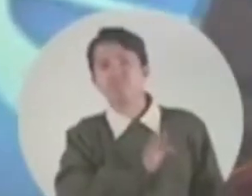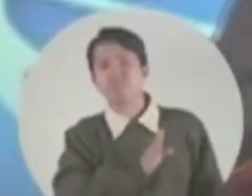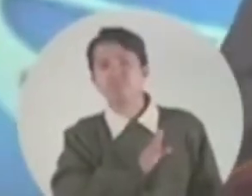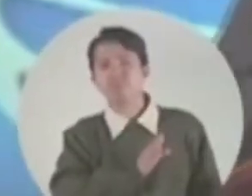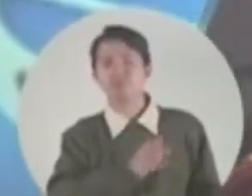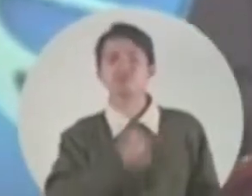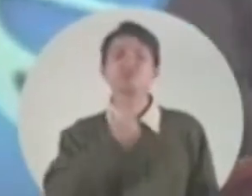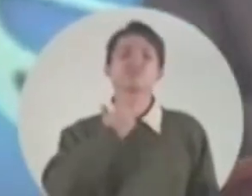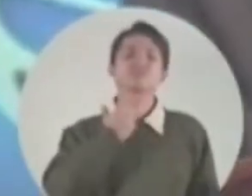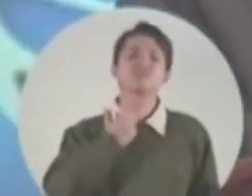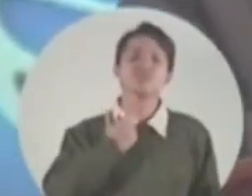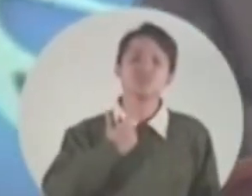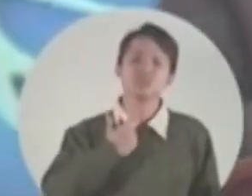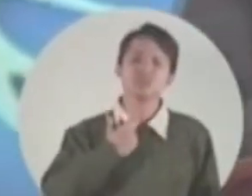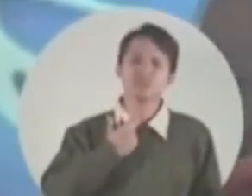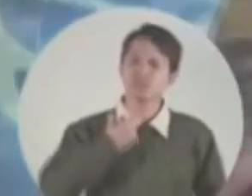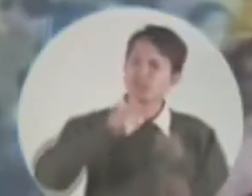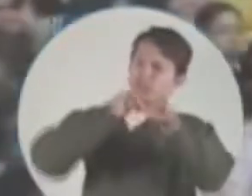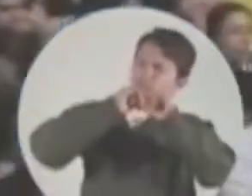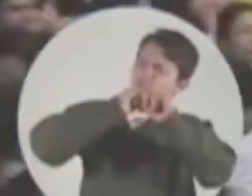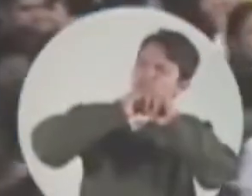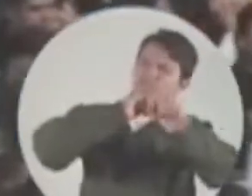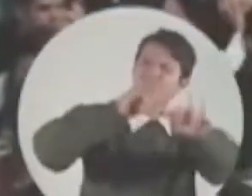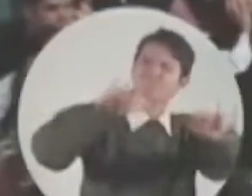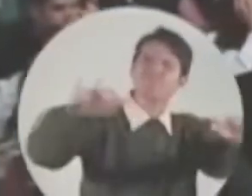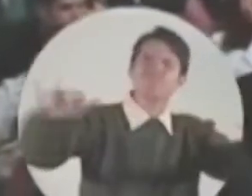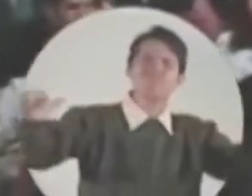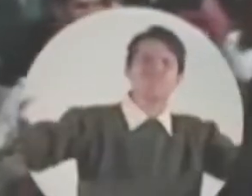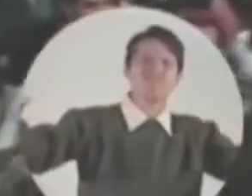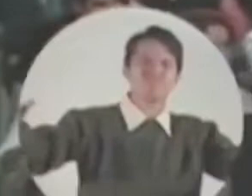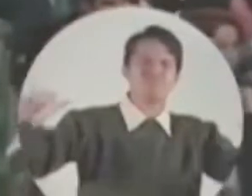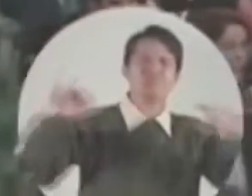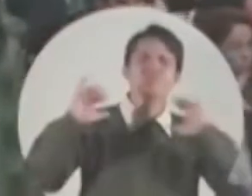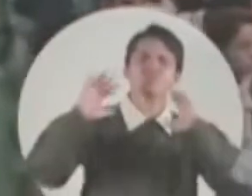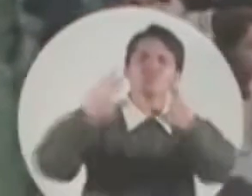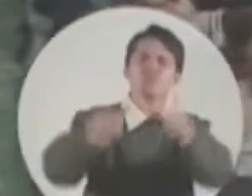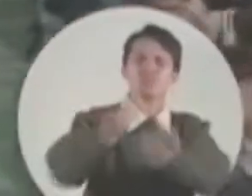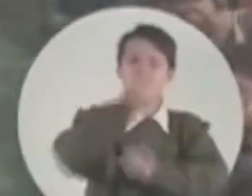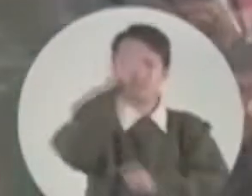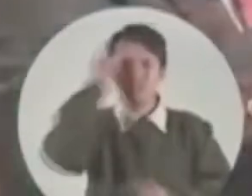Lázaro tinha no seu coração o desejo de que